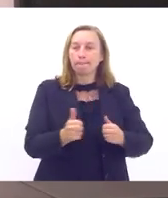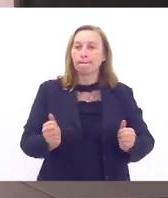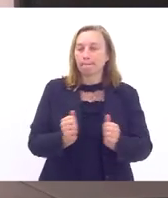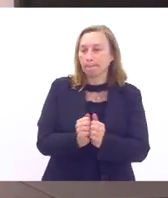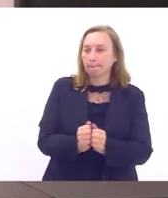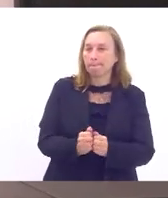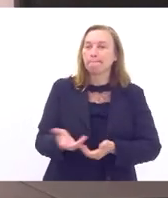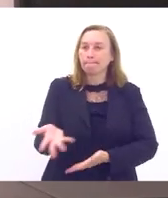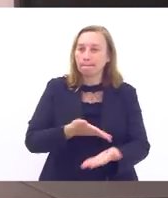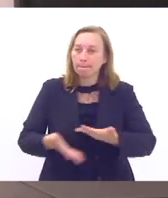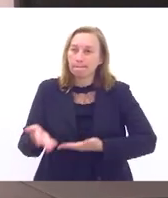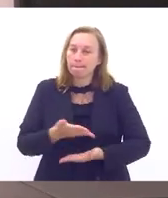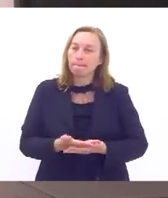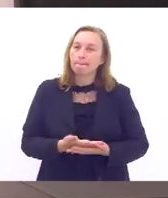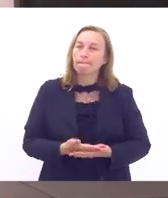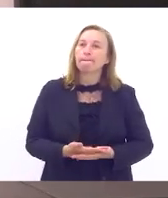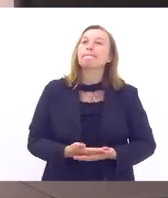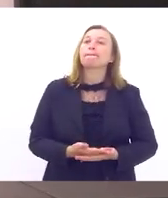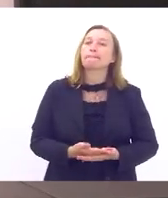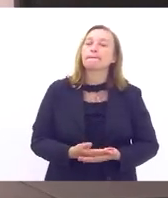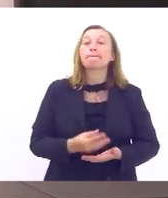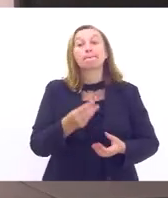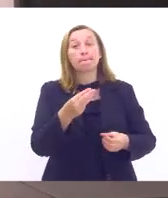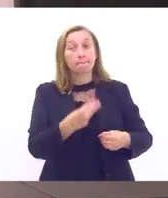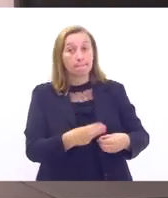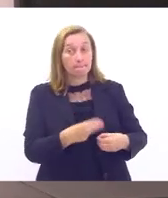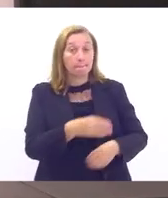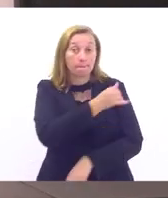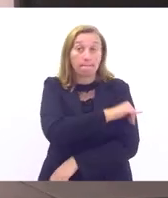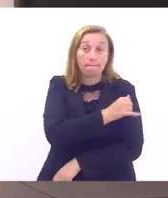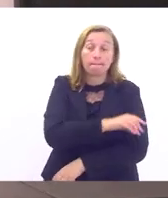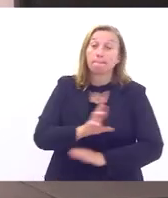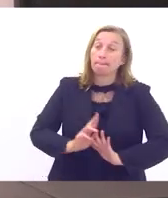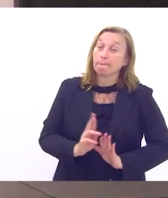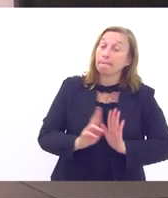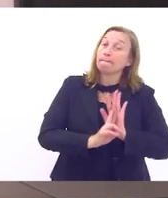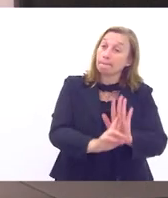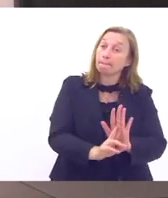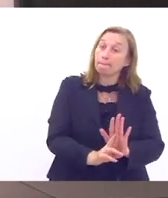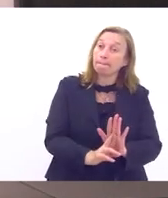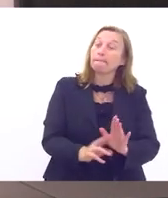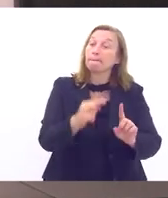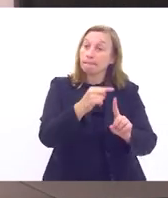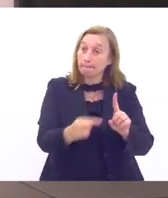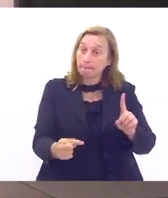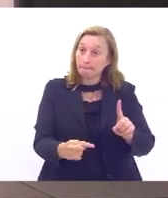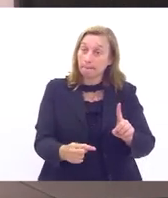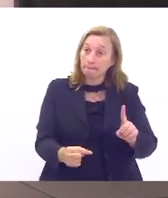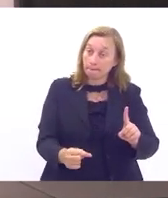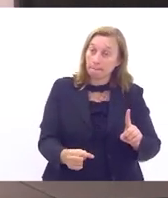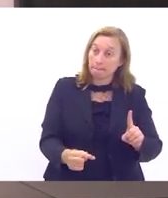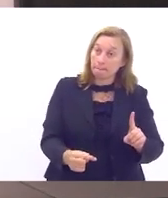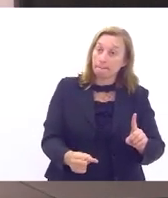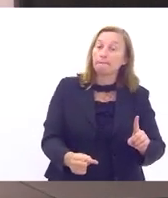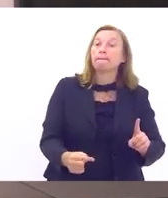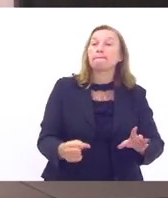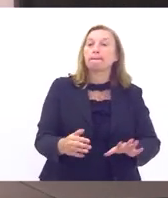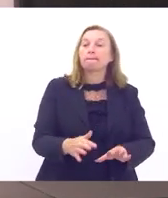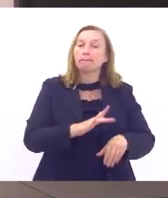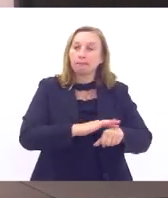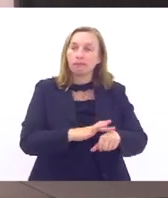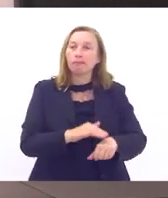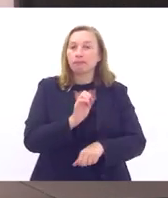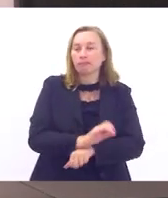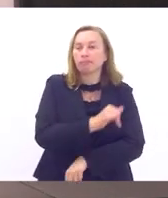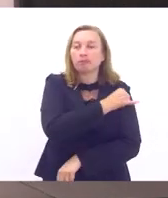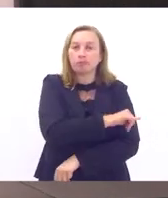acho que devemos ter a participação do município do Rio de Janeiro, porque ele representa a metade dos óbitos, a metade da incidência aqui no estado do Rio de